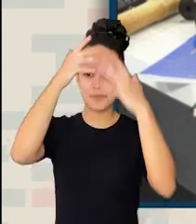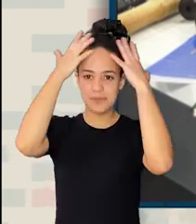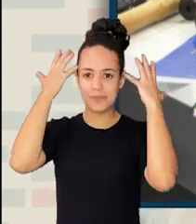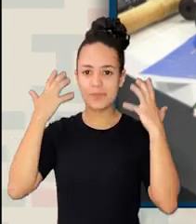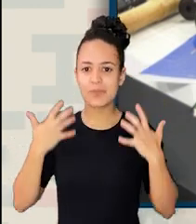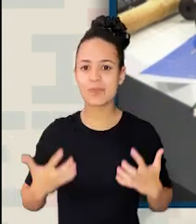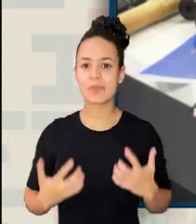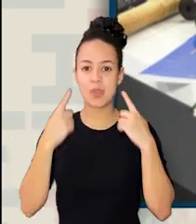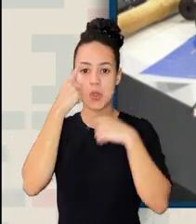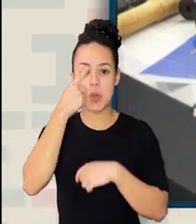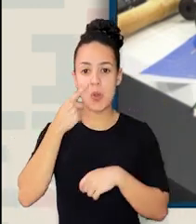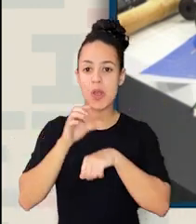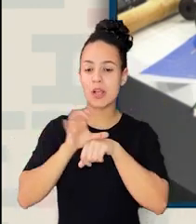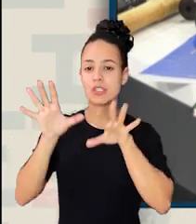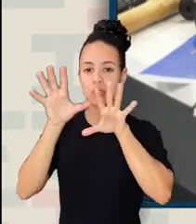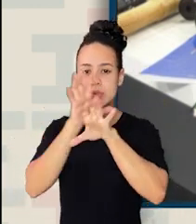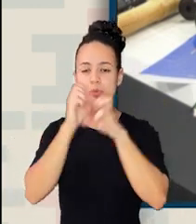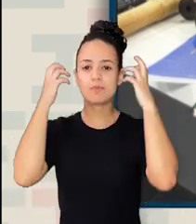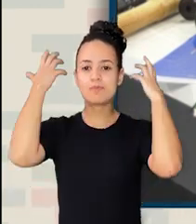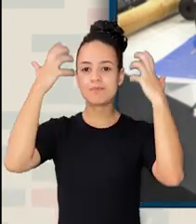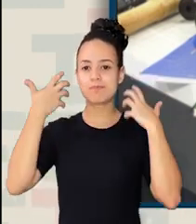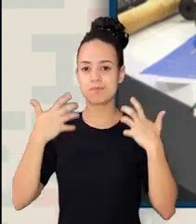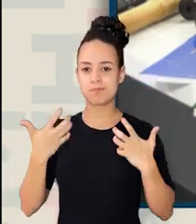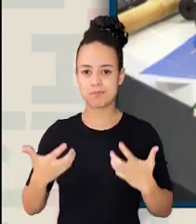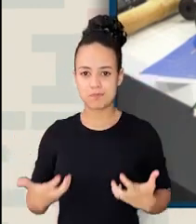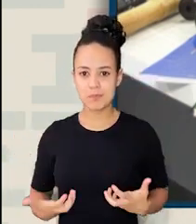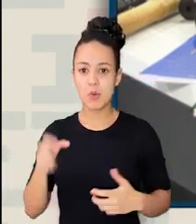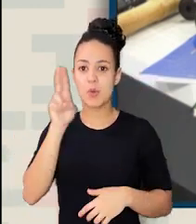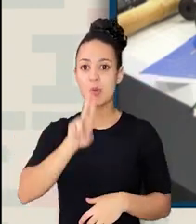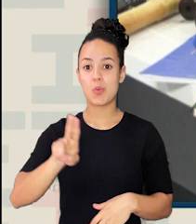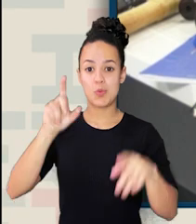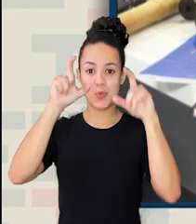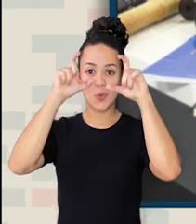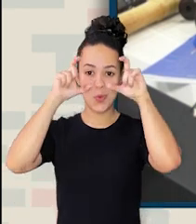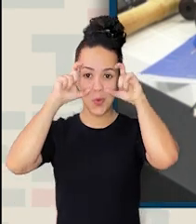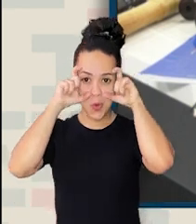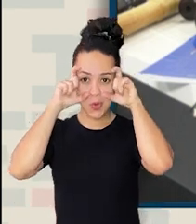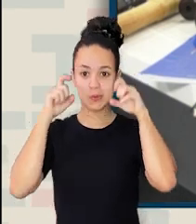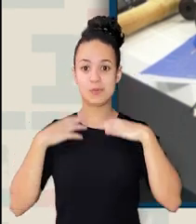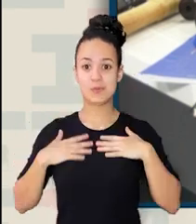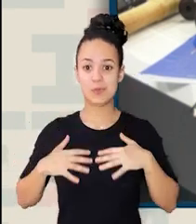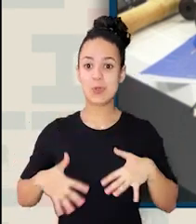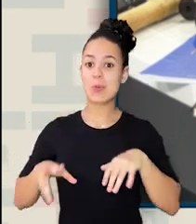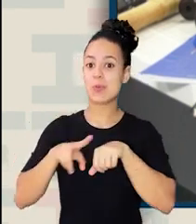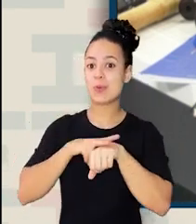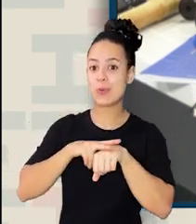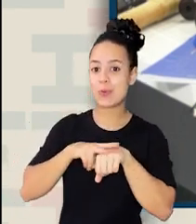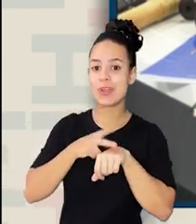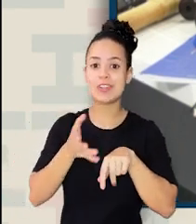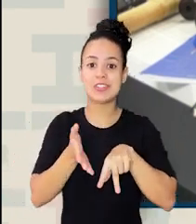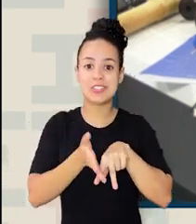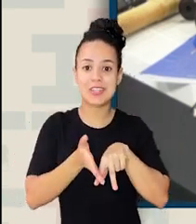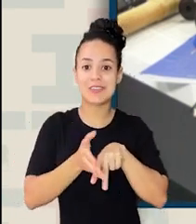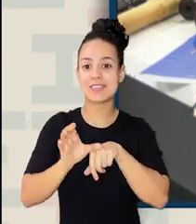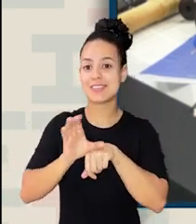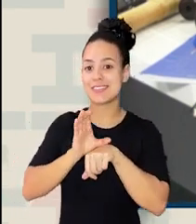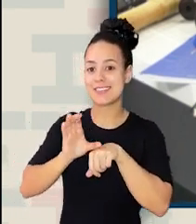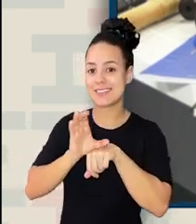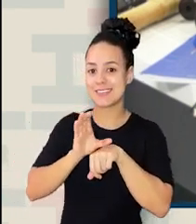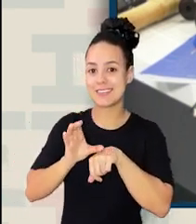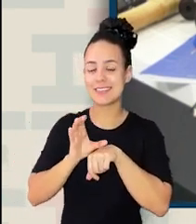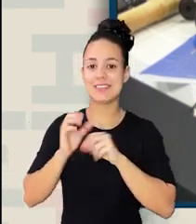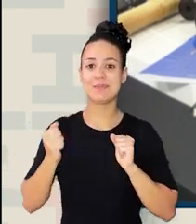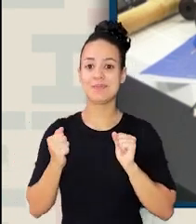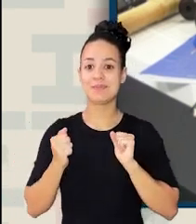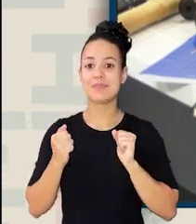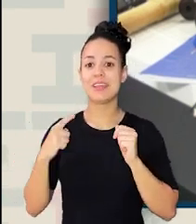castanhos escuros, cabelos cacheados compridos, uso óculos e estou com uma blusa verde e uma calça cinza e